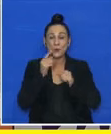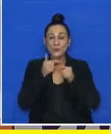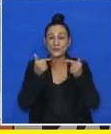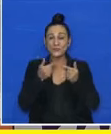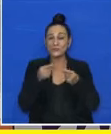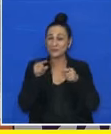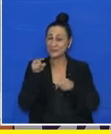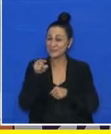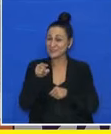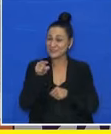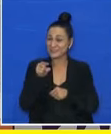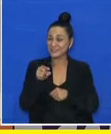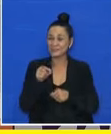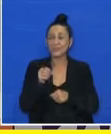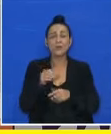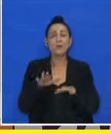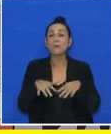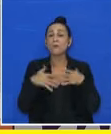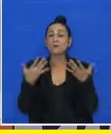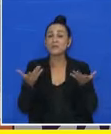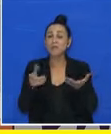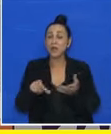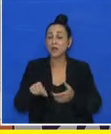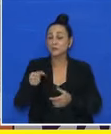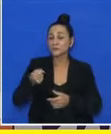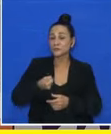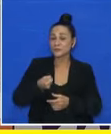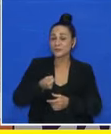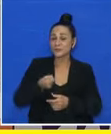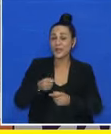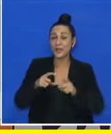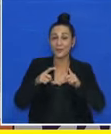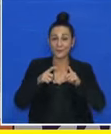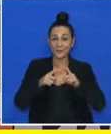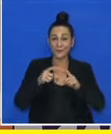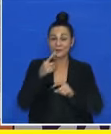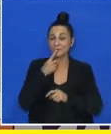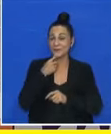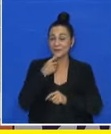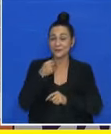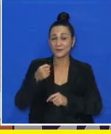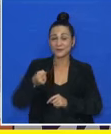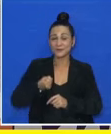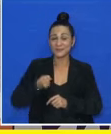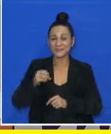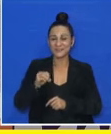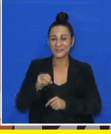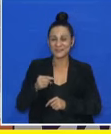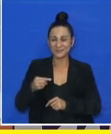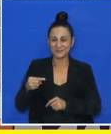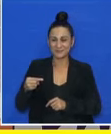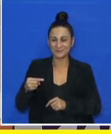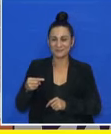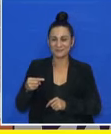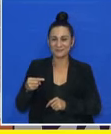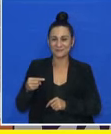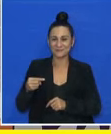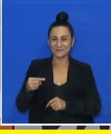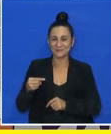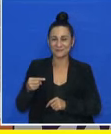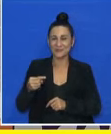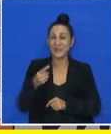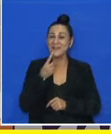você. Qual será o número? Bola vermelha, 01.